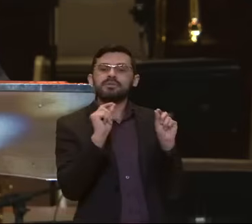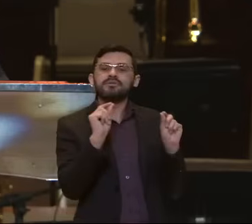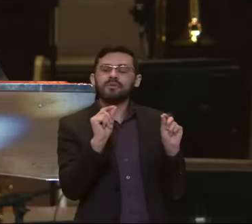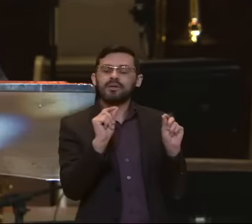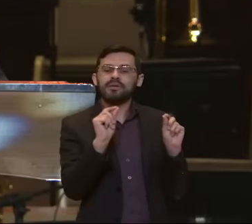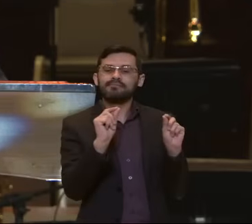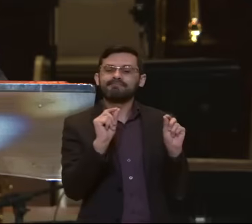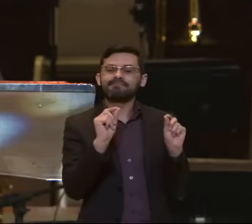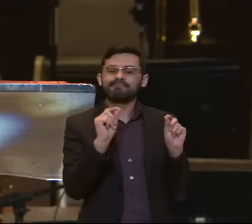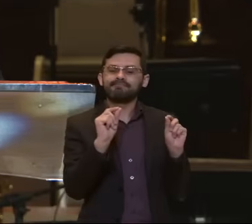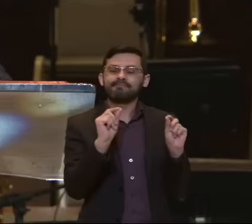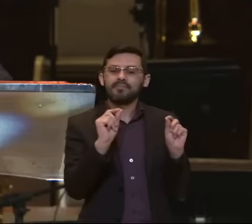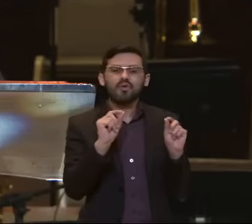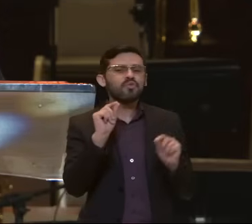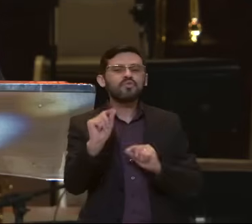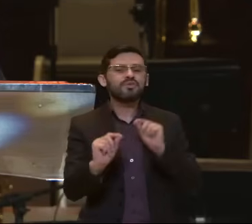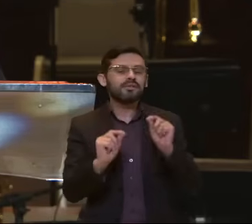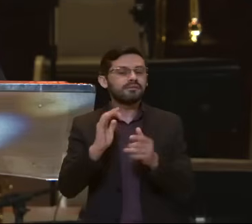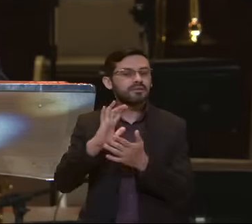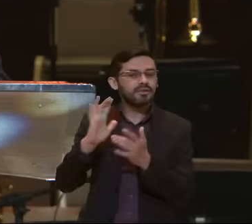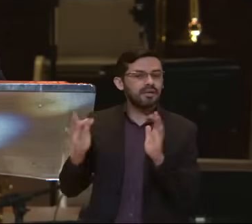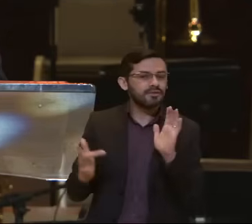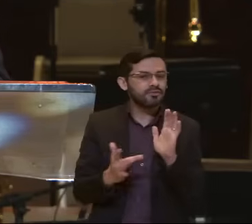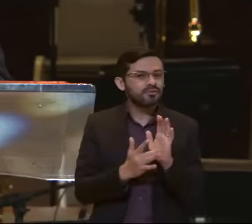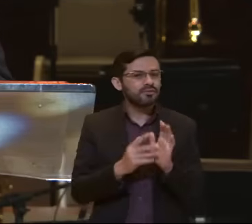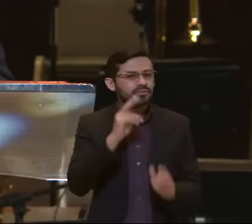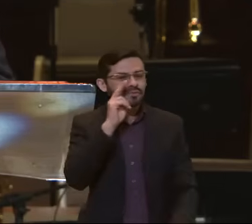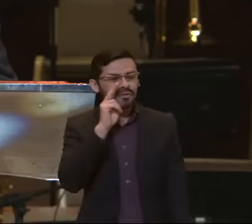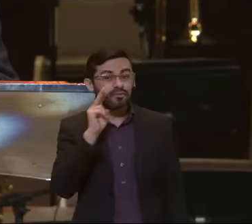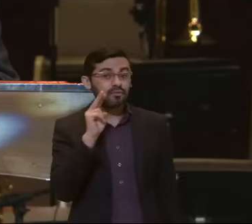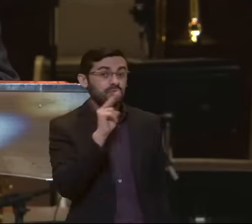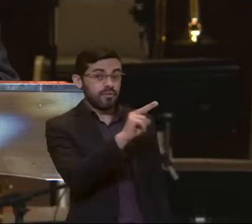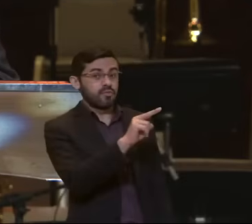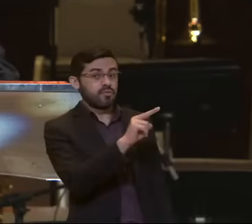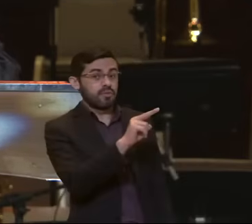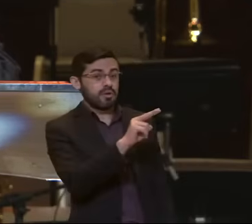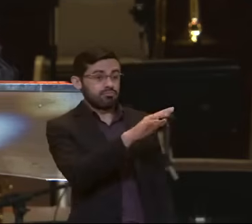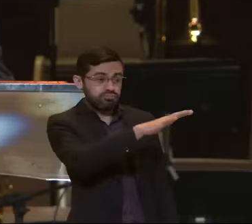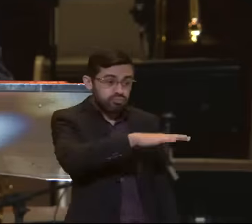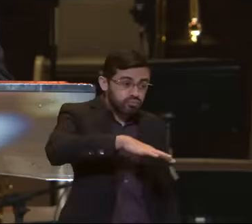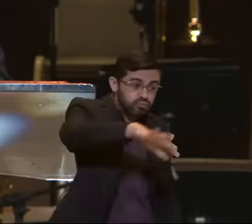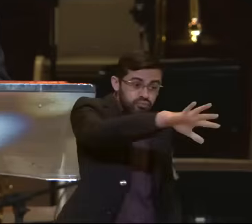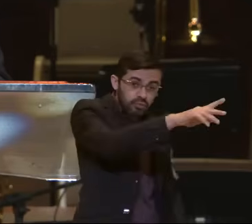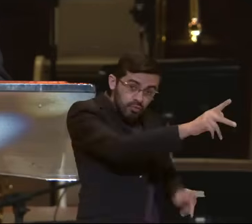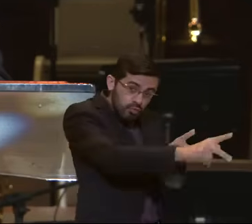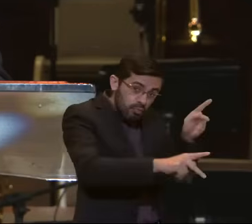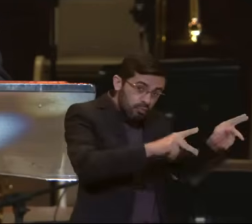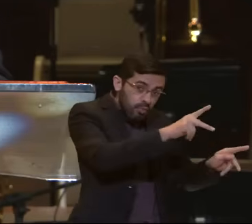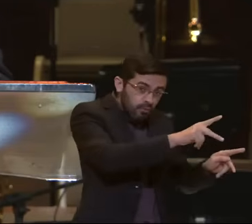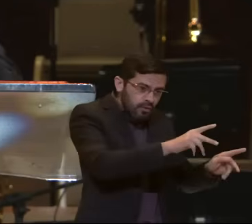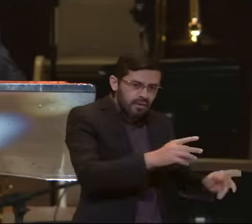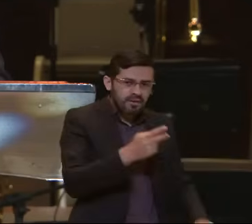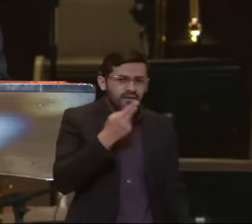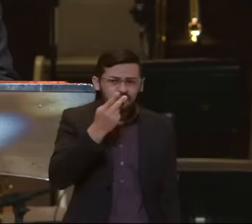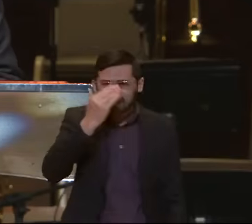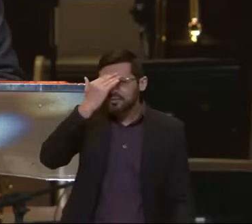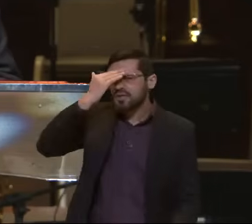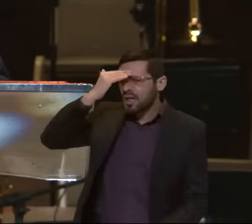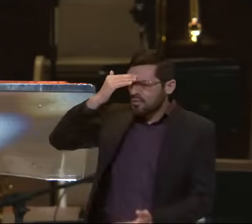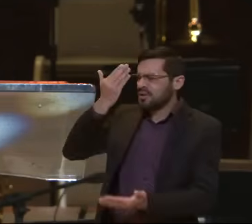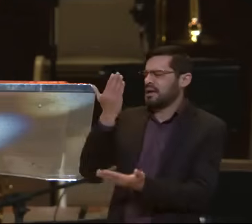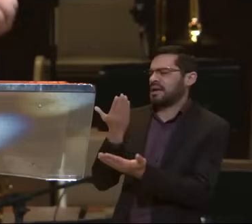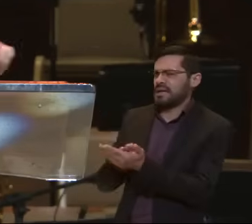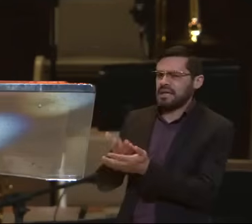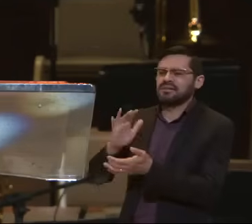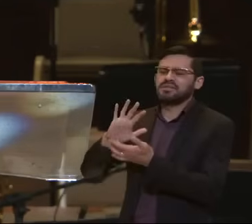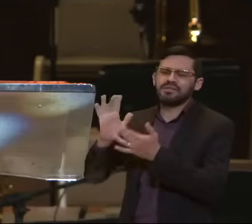é, de o que Jesus viu naquele povo que dizia que cria nele,